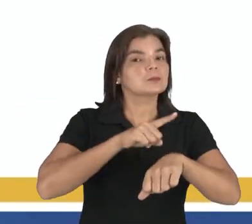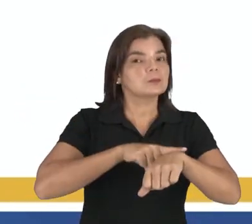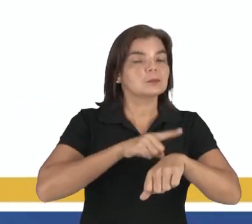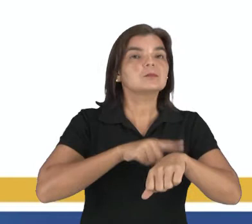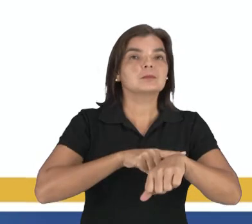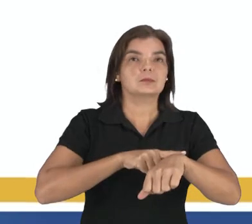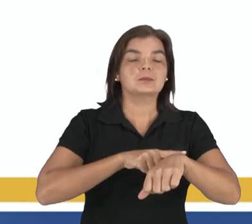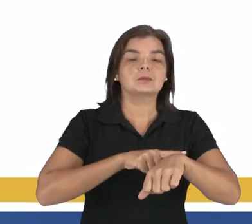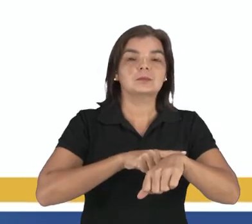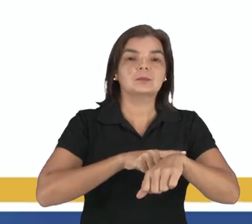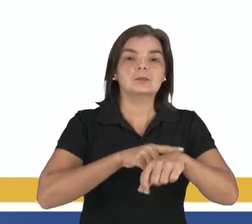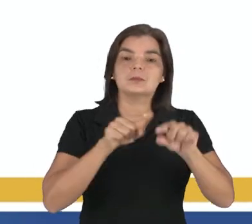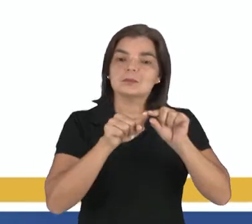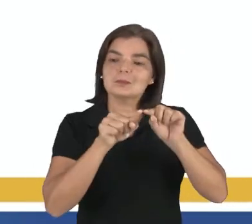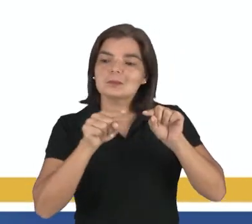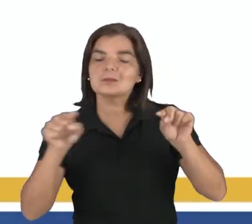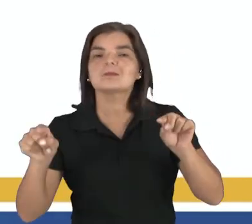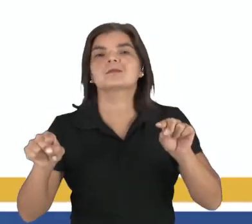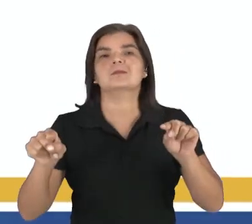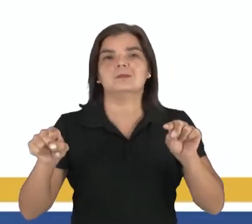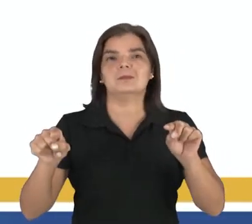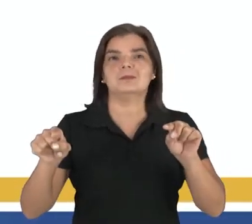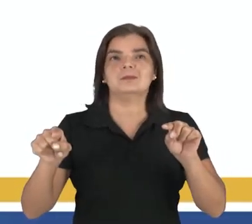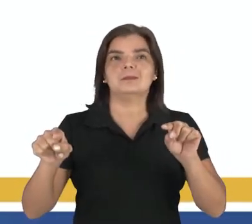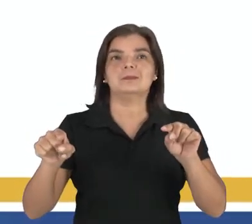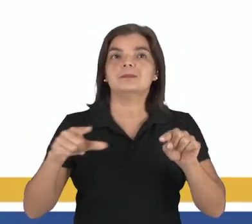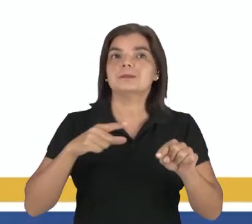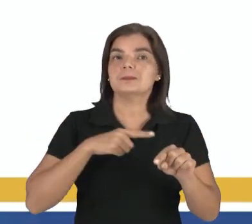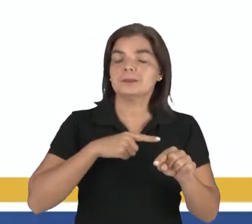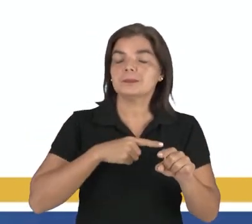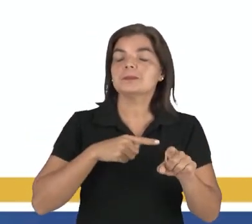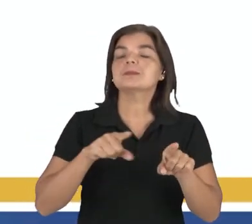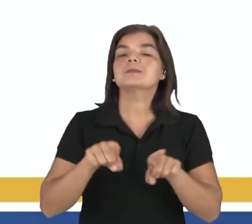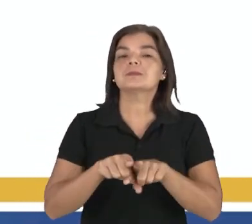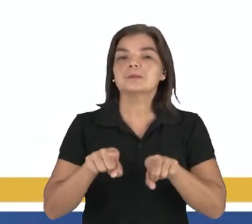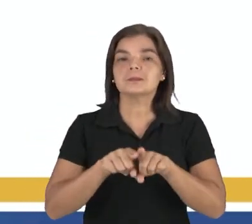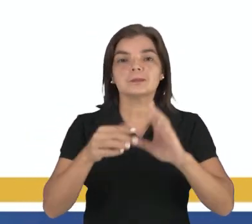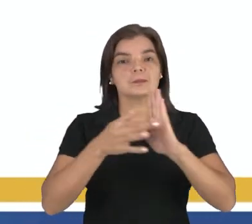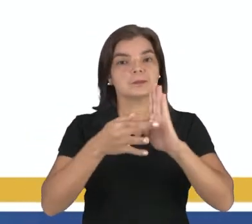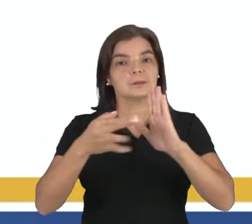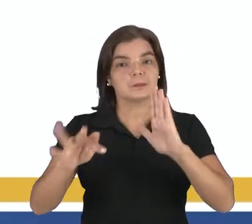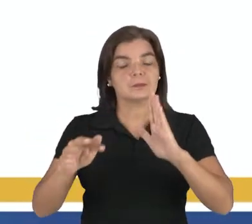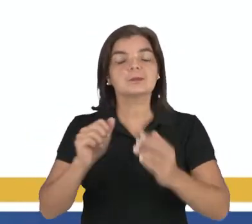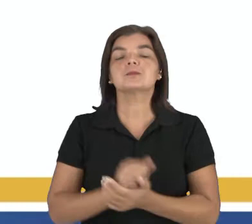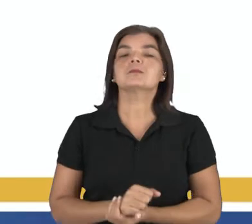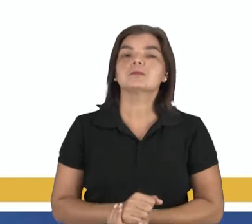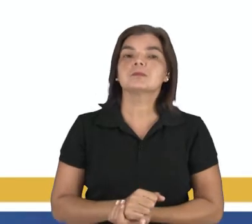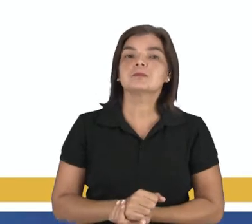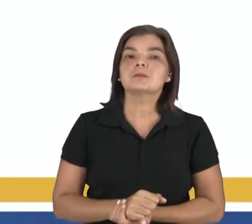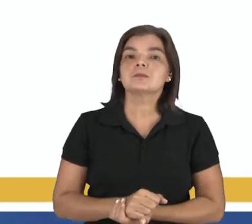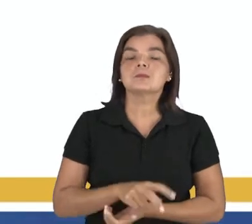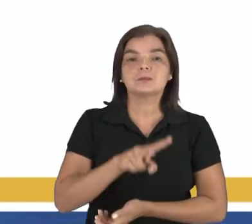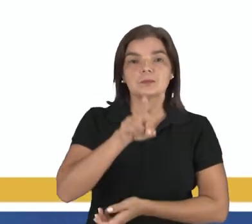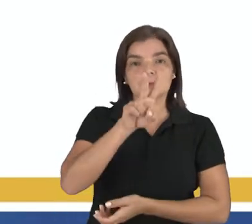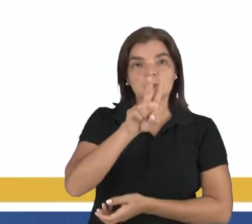tempo gasto para percorrê-la. Então, nesse caso, nós vamos ter a seguinte